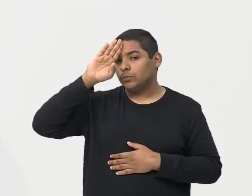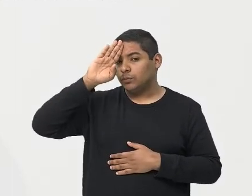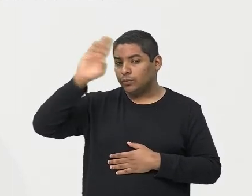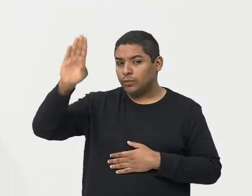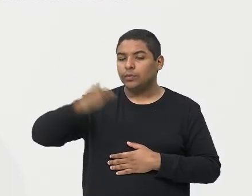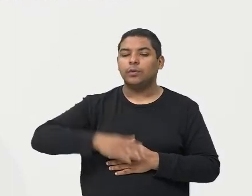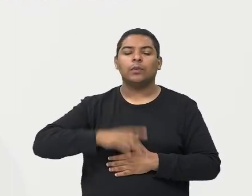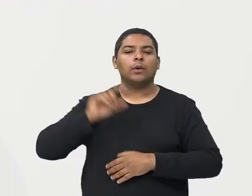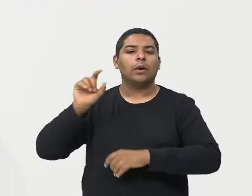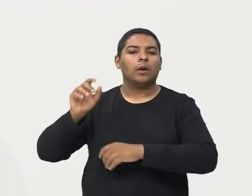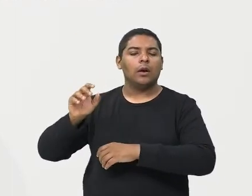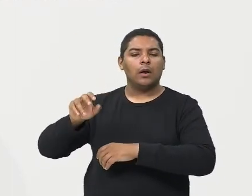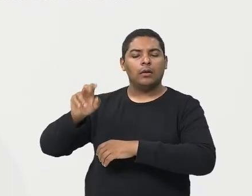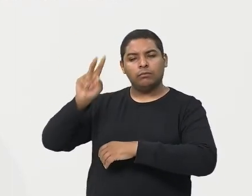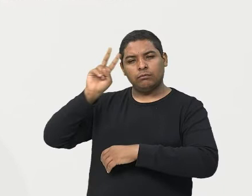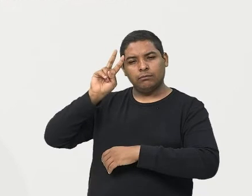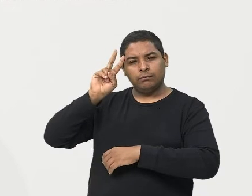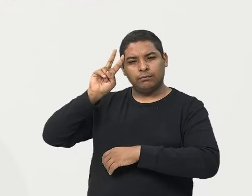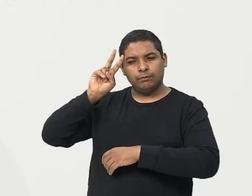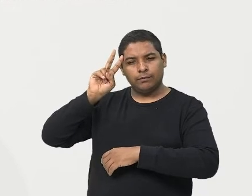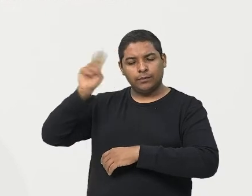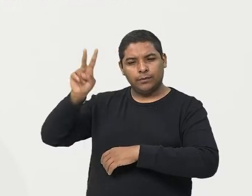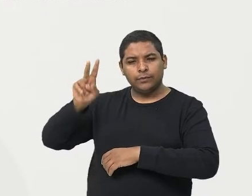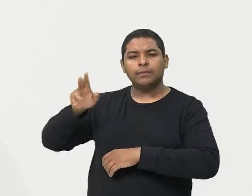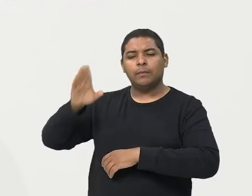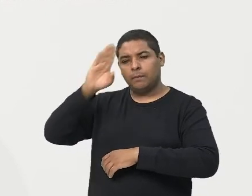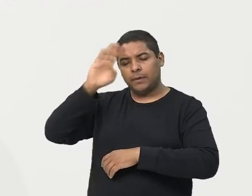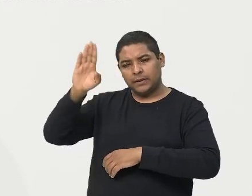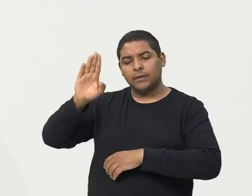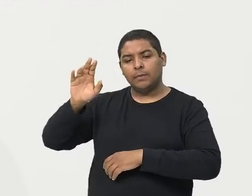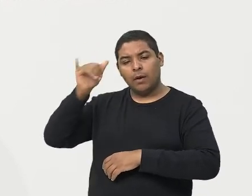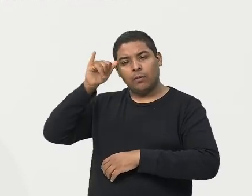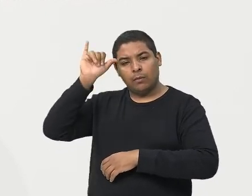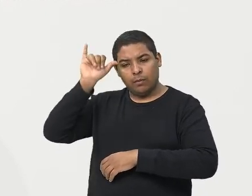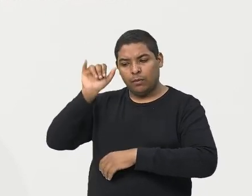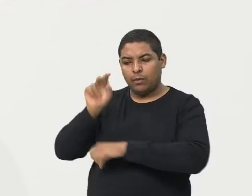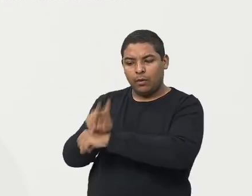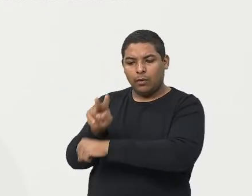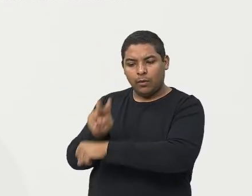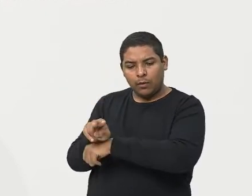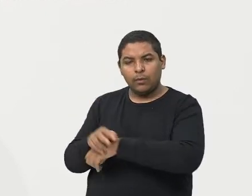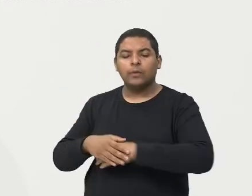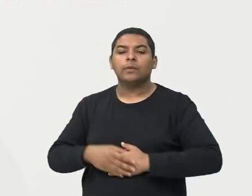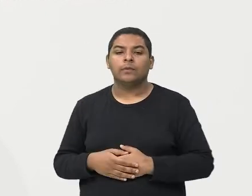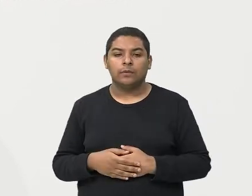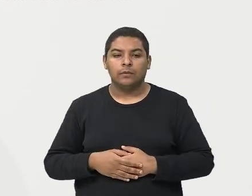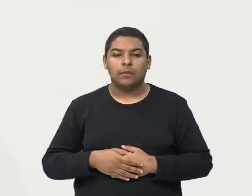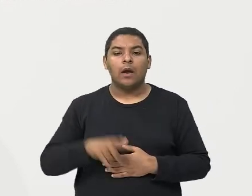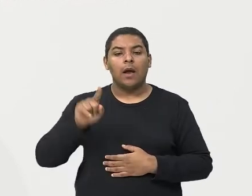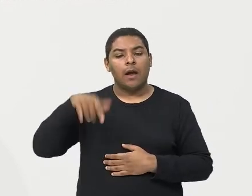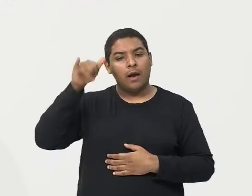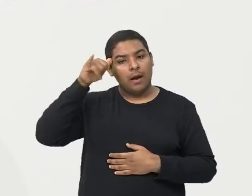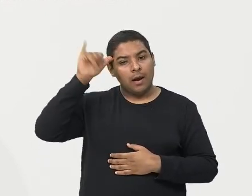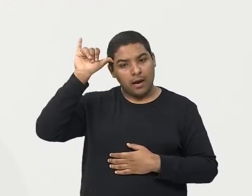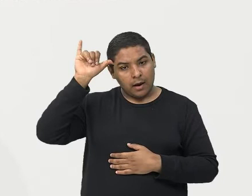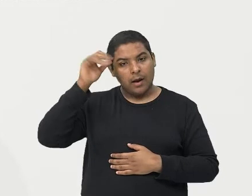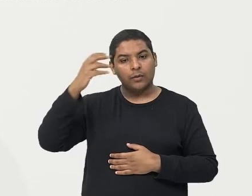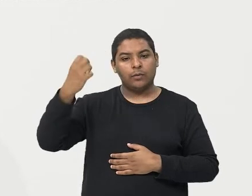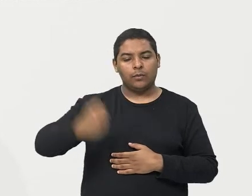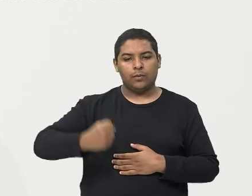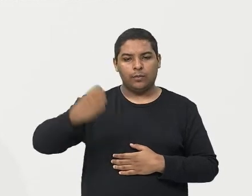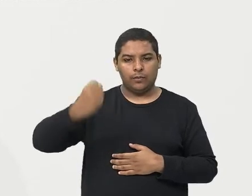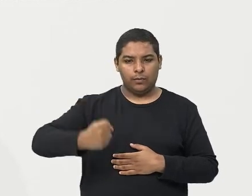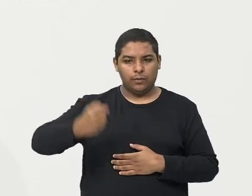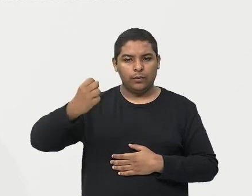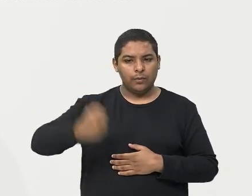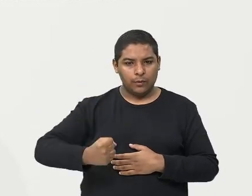da pecuária o destaque aí para a criação de gado leiteiro, tá? Isso na Ilha